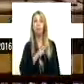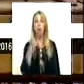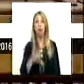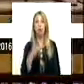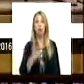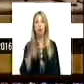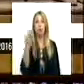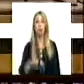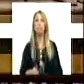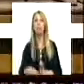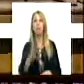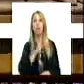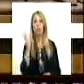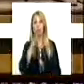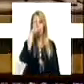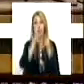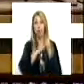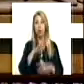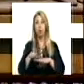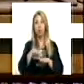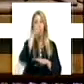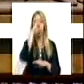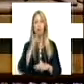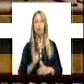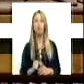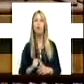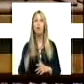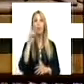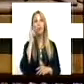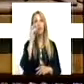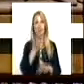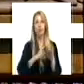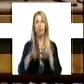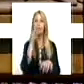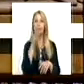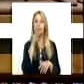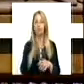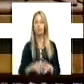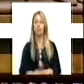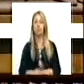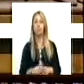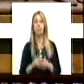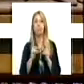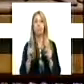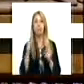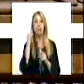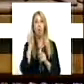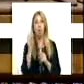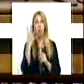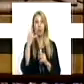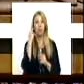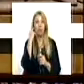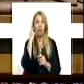Senhor Presidente, Senhor Primeiro-Ministro, Senhores Membros do Governo, Senhoras e Senhores Deputados, depois de 4 anos